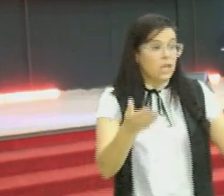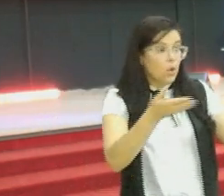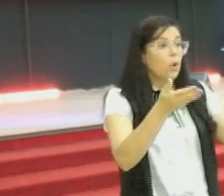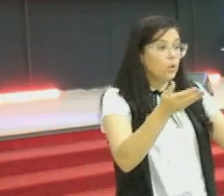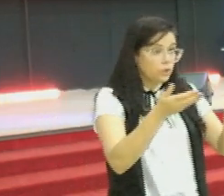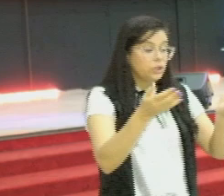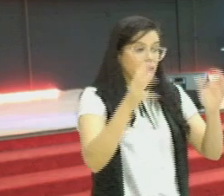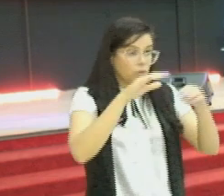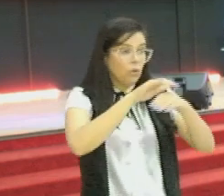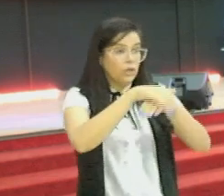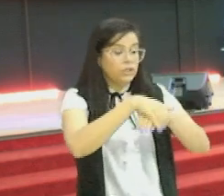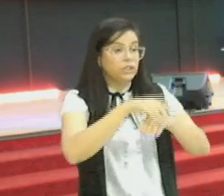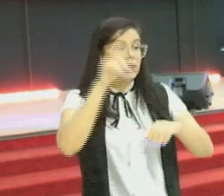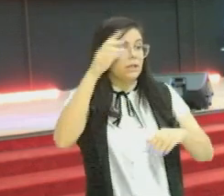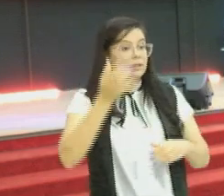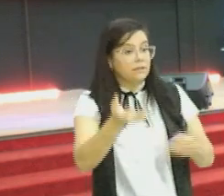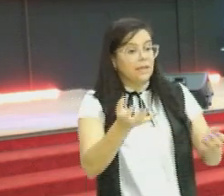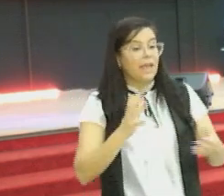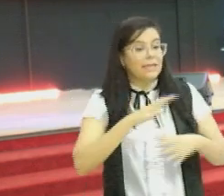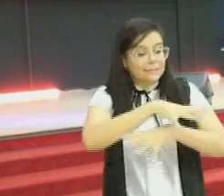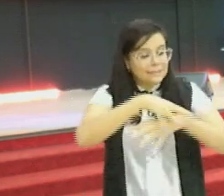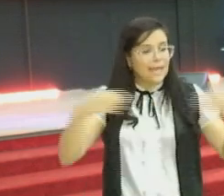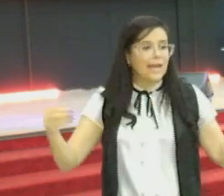Fique em pé na presença do Senhor.